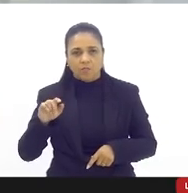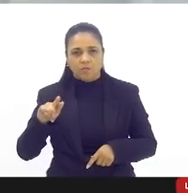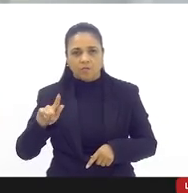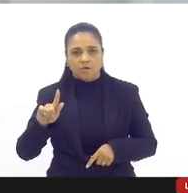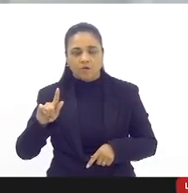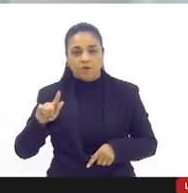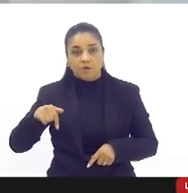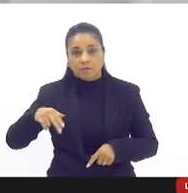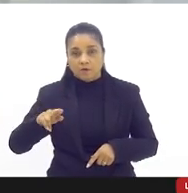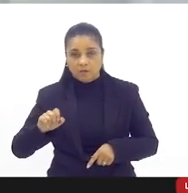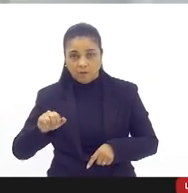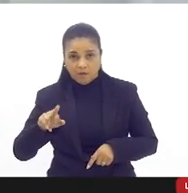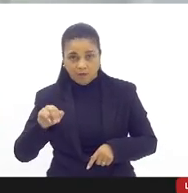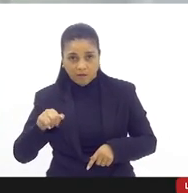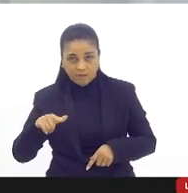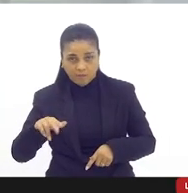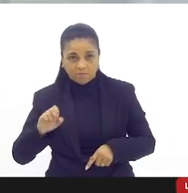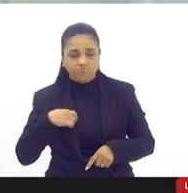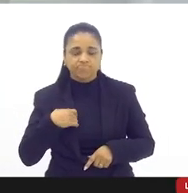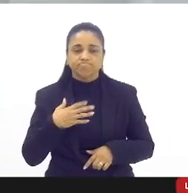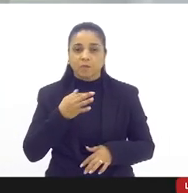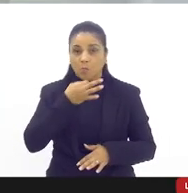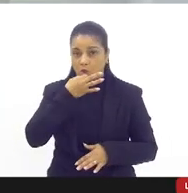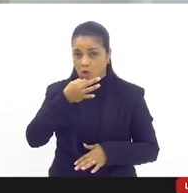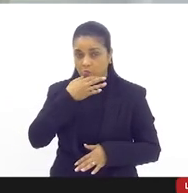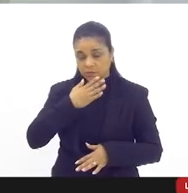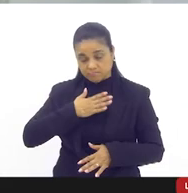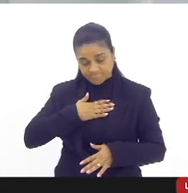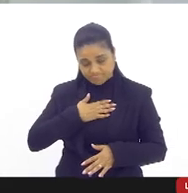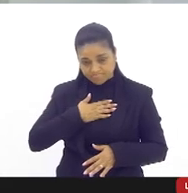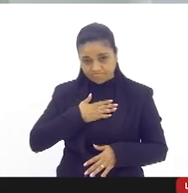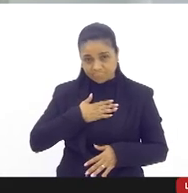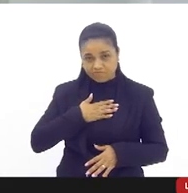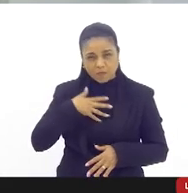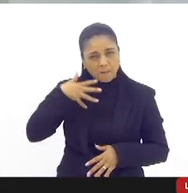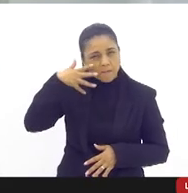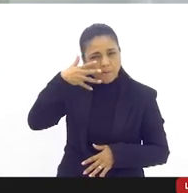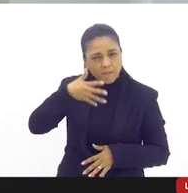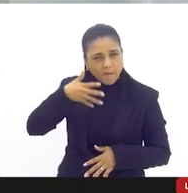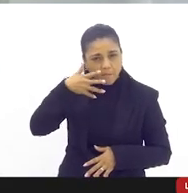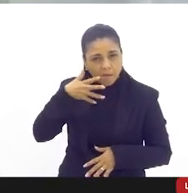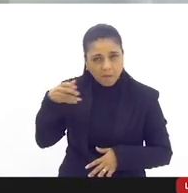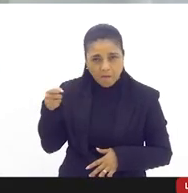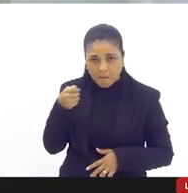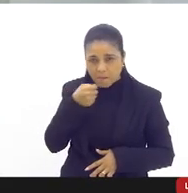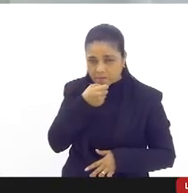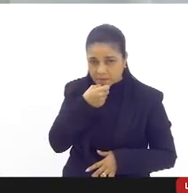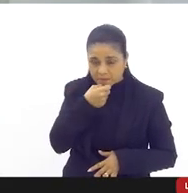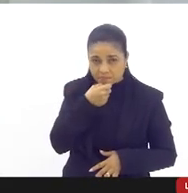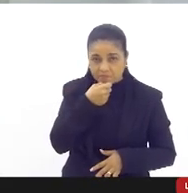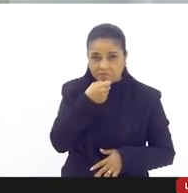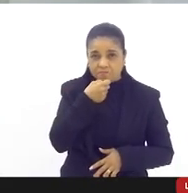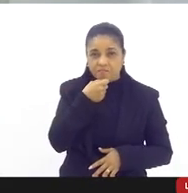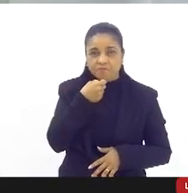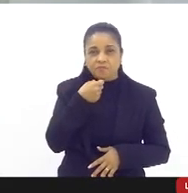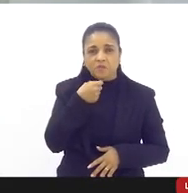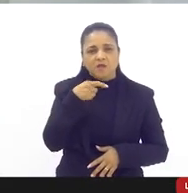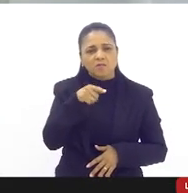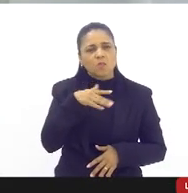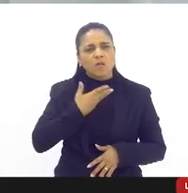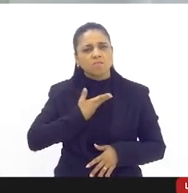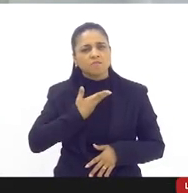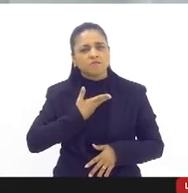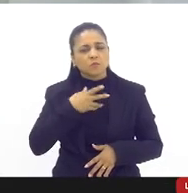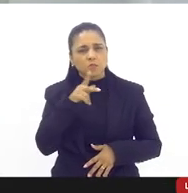eu acho que tudo que foi dito aqui eu um colega que falou que é professor